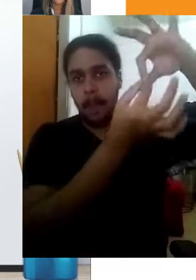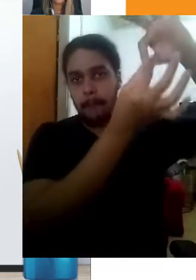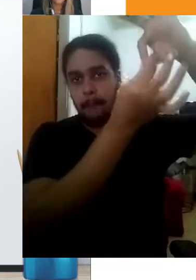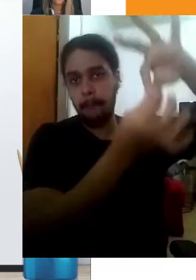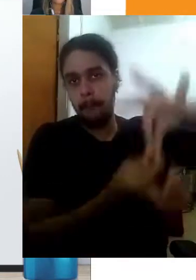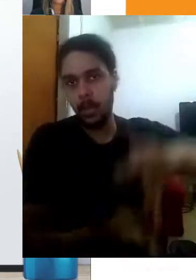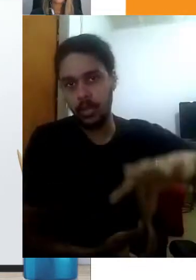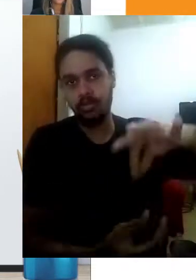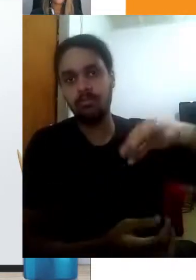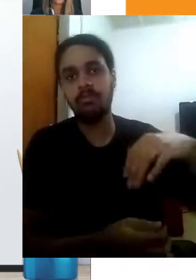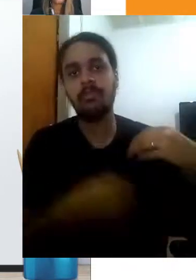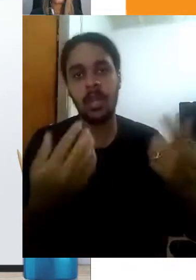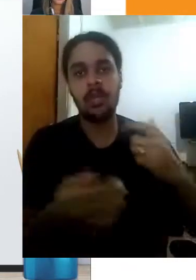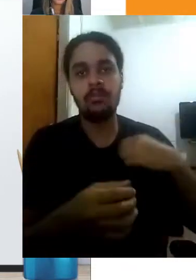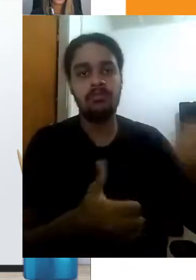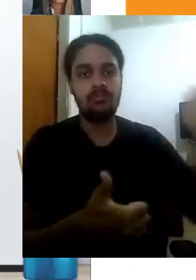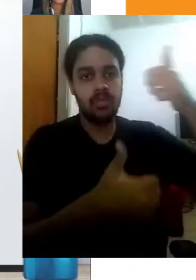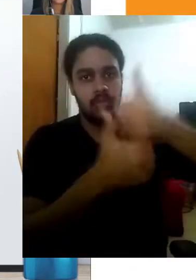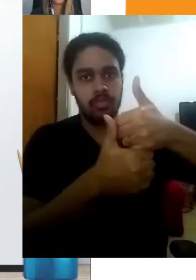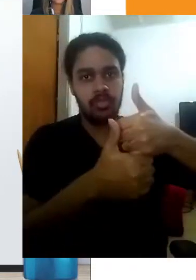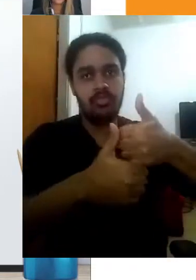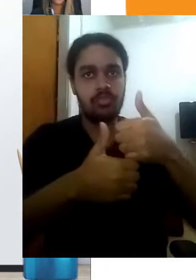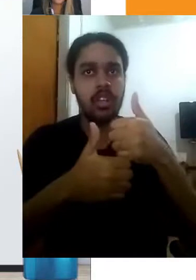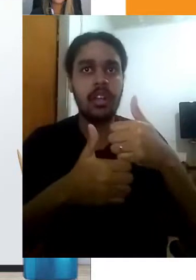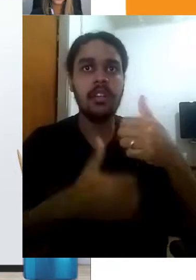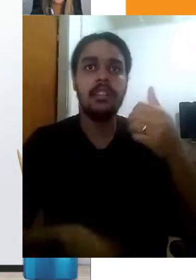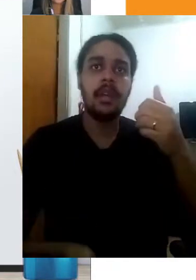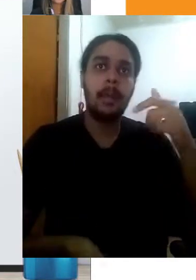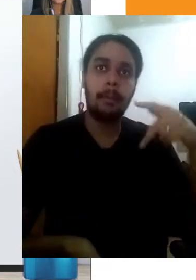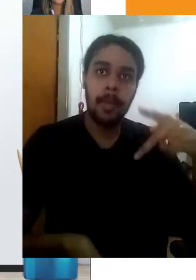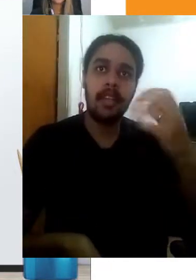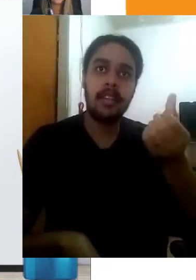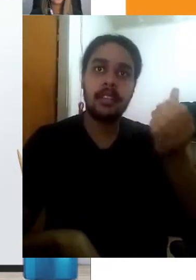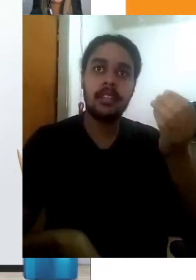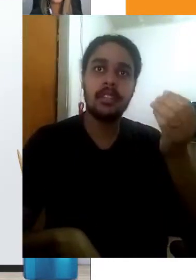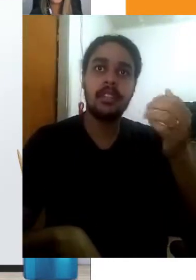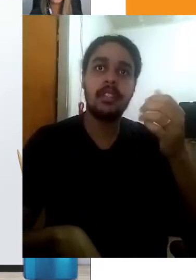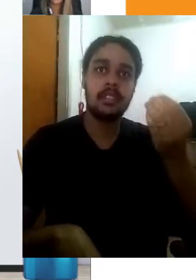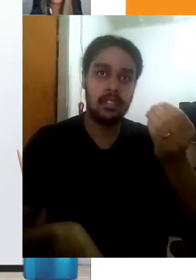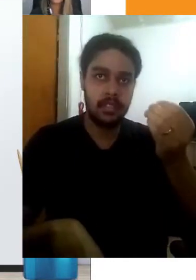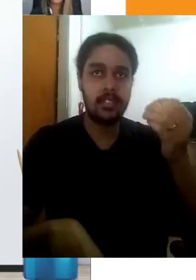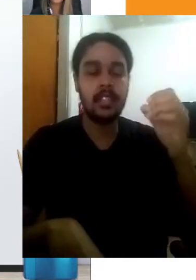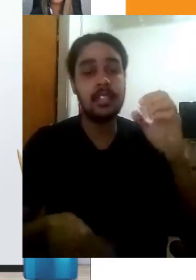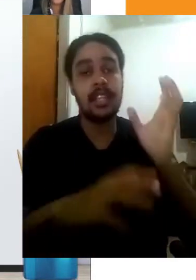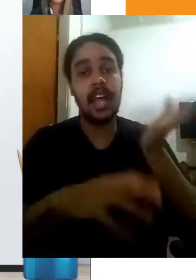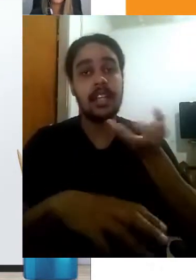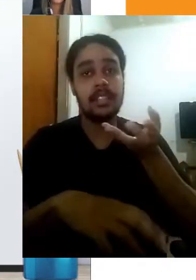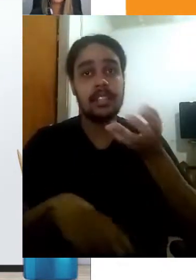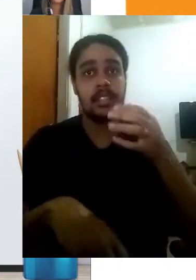atração nos corpos. Logo, substituindo os valores, a massa é 60, a aceleração é